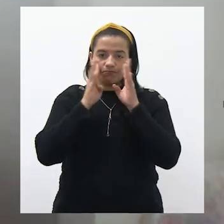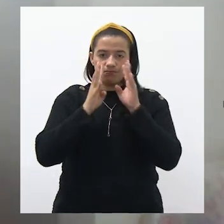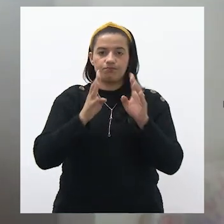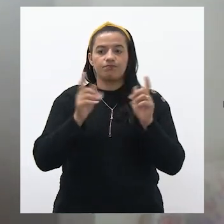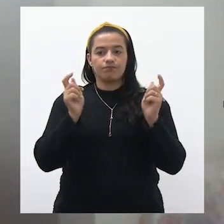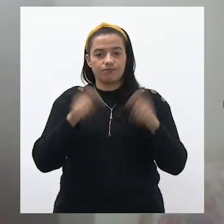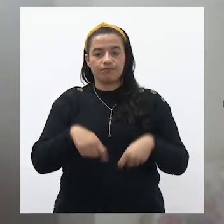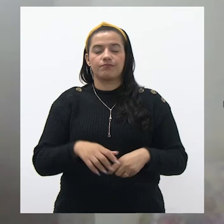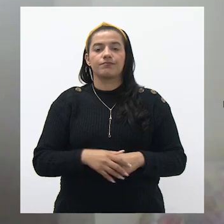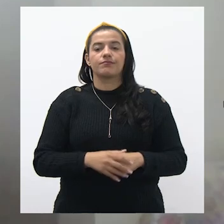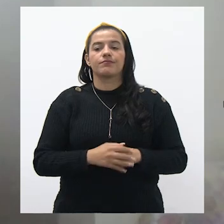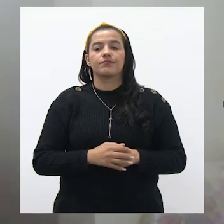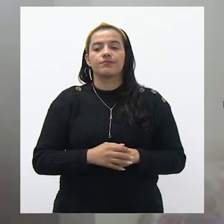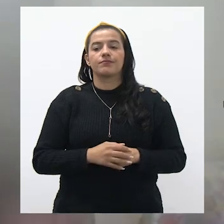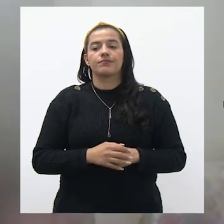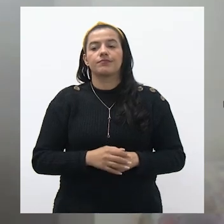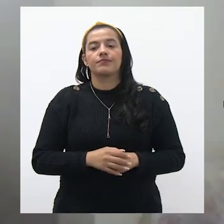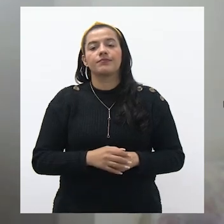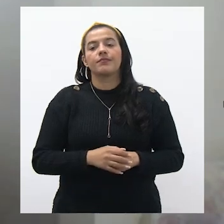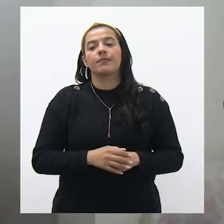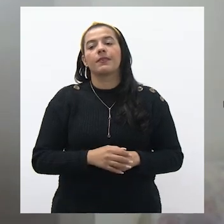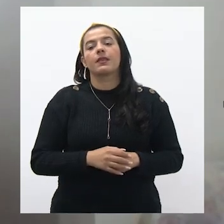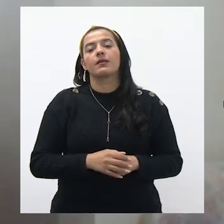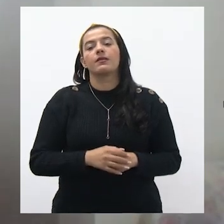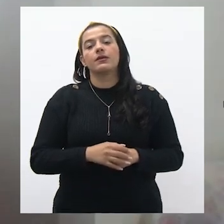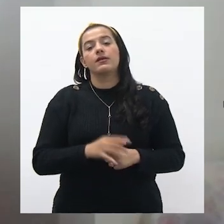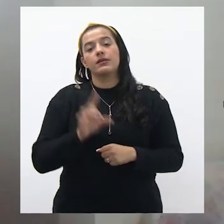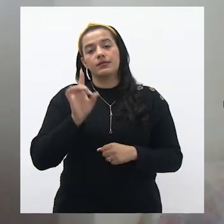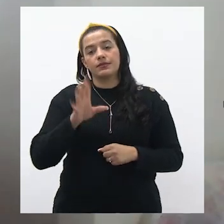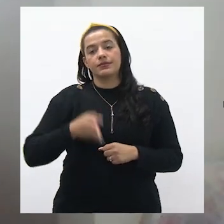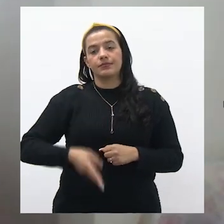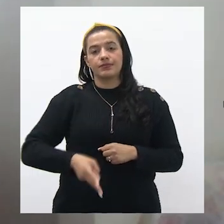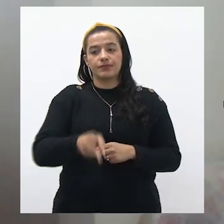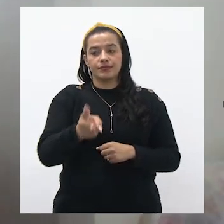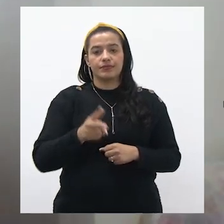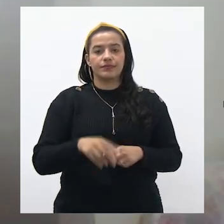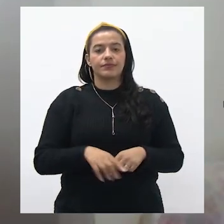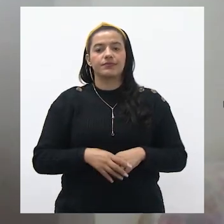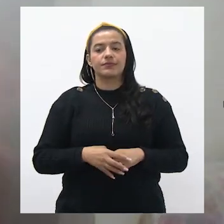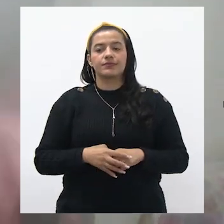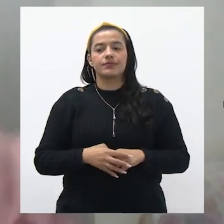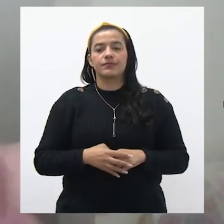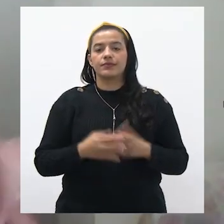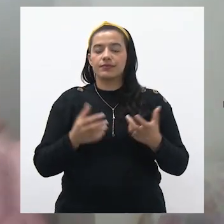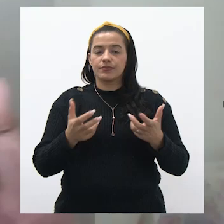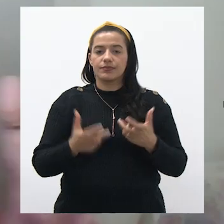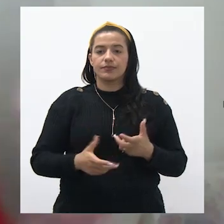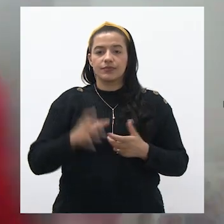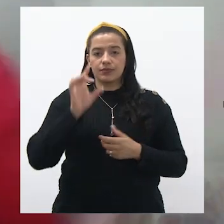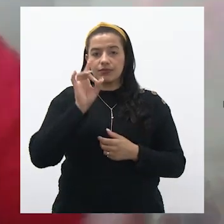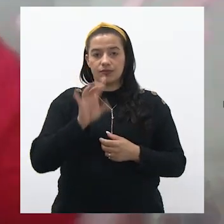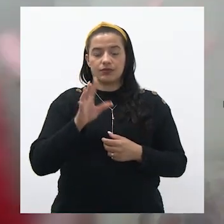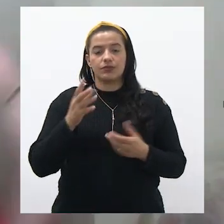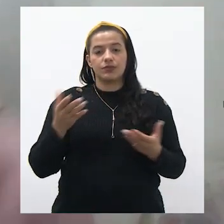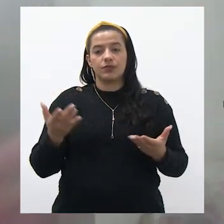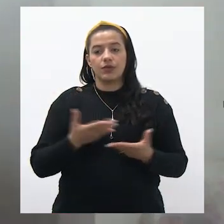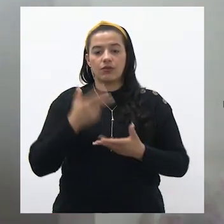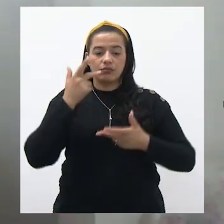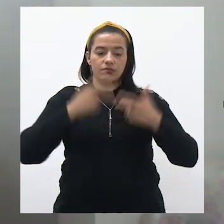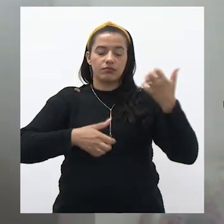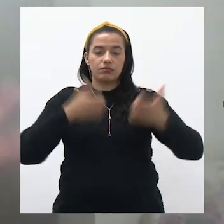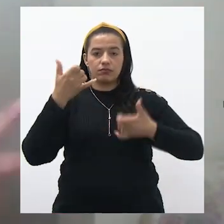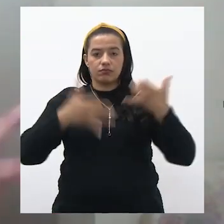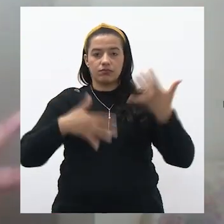ouvidos, tá bom? E aí a gente vai continuar, então. A gente, então, queria olhar, então, a gente está falando